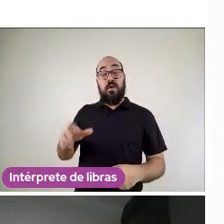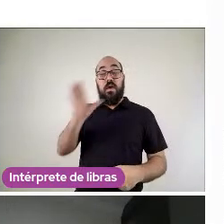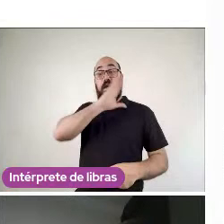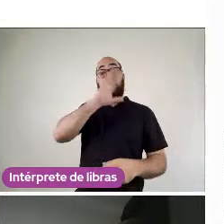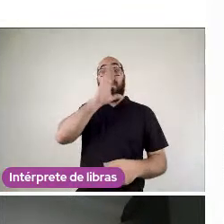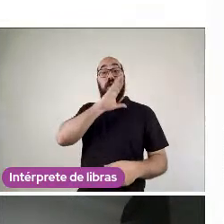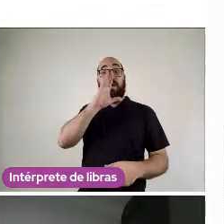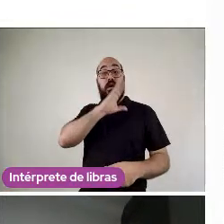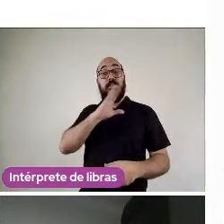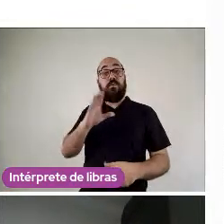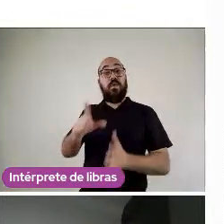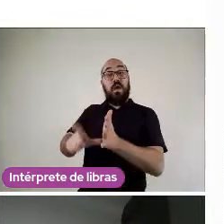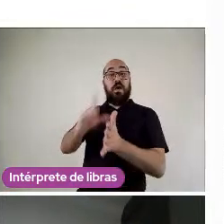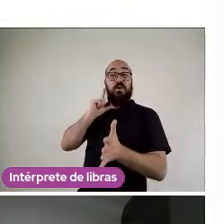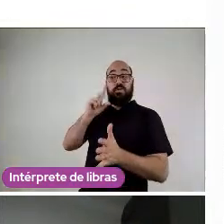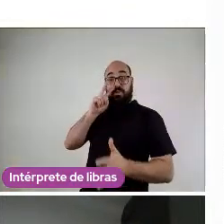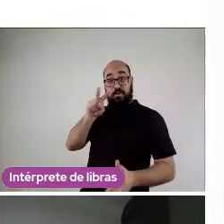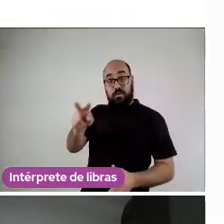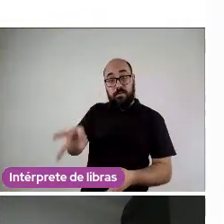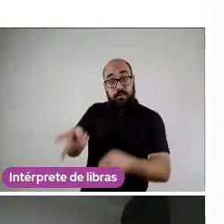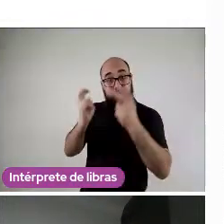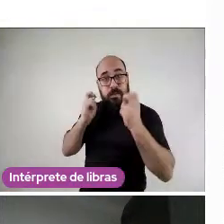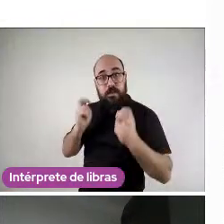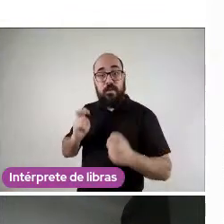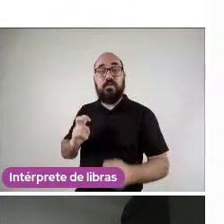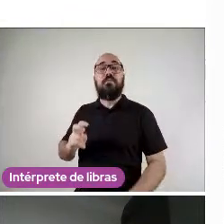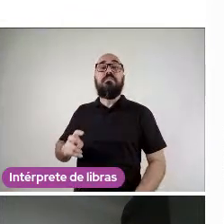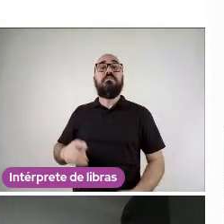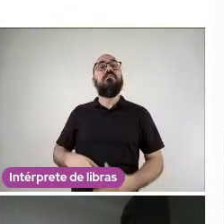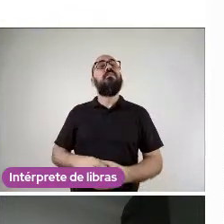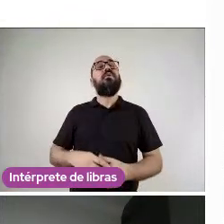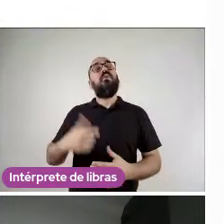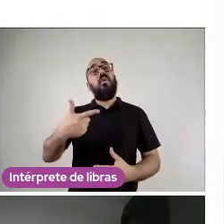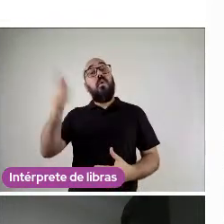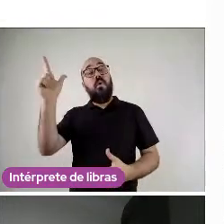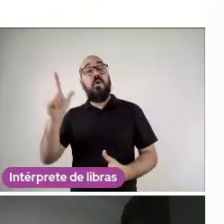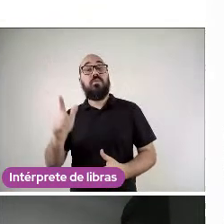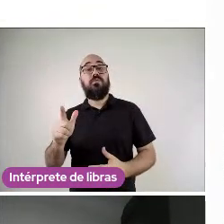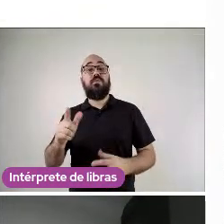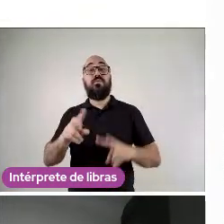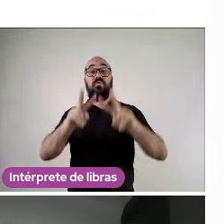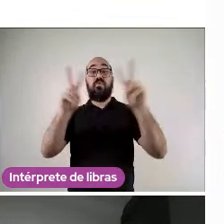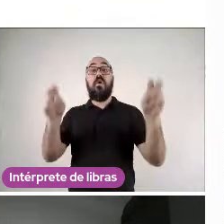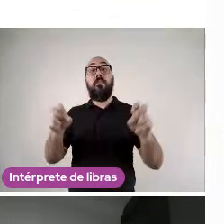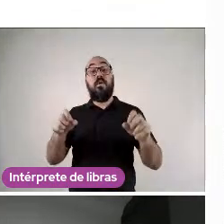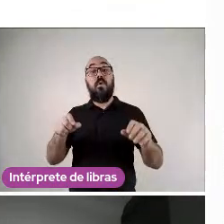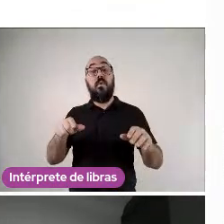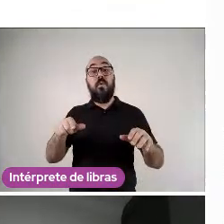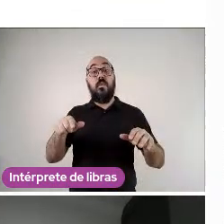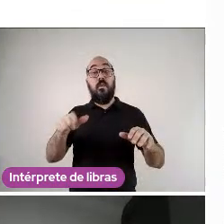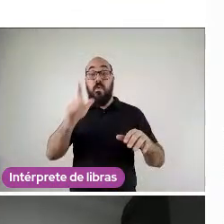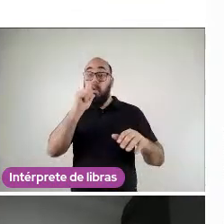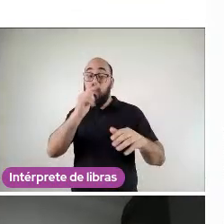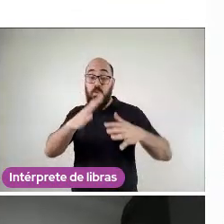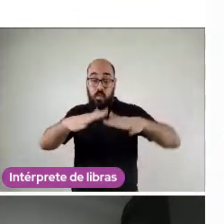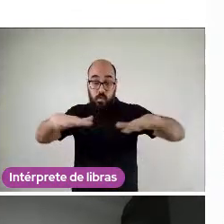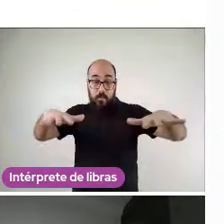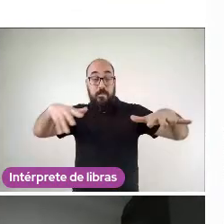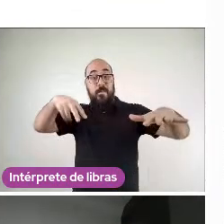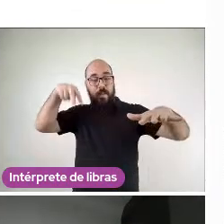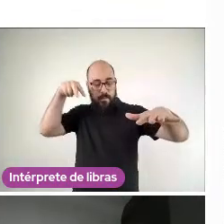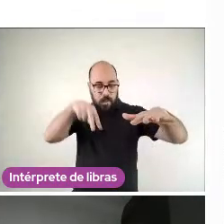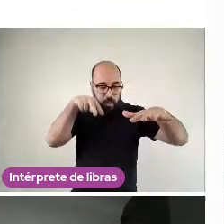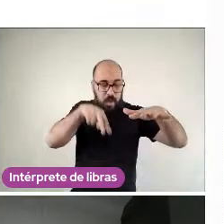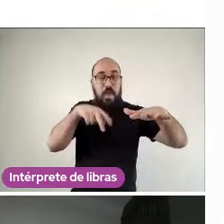outro voltado à observação oceânica, outro voltado ao mapeamento, né, do oceano, ter